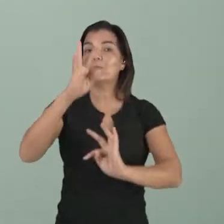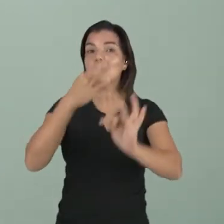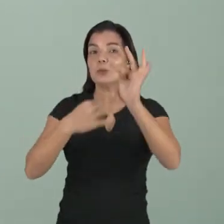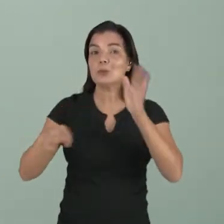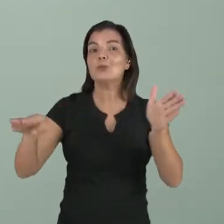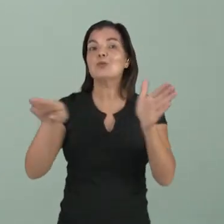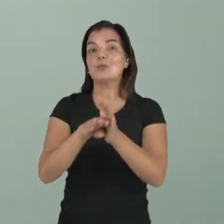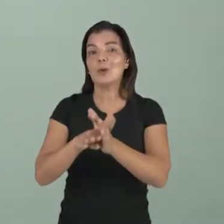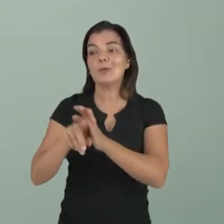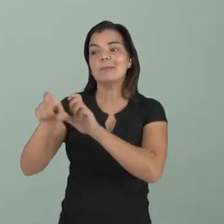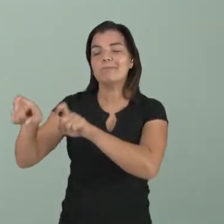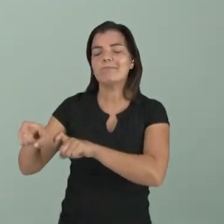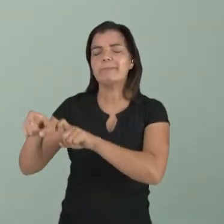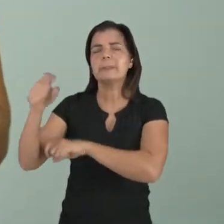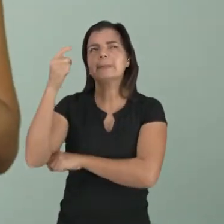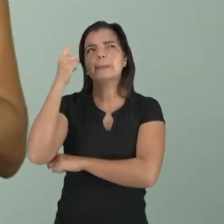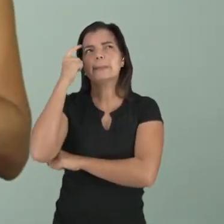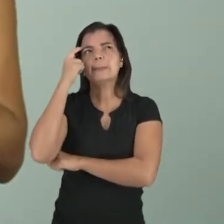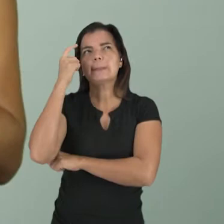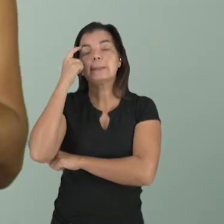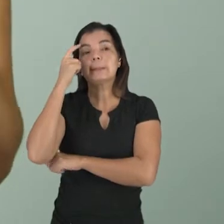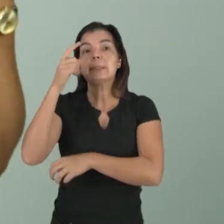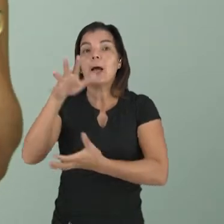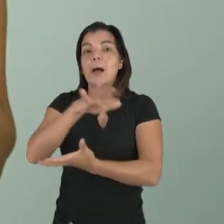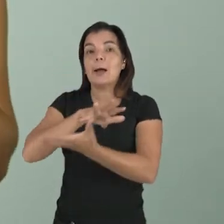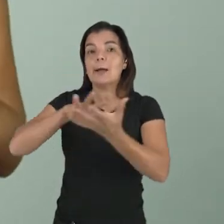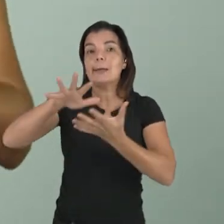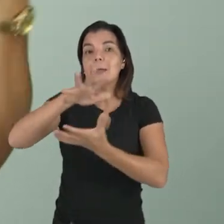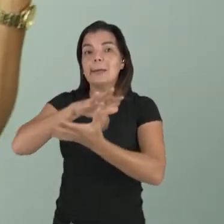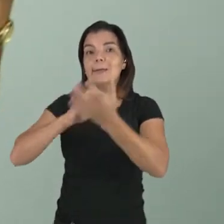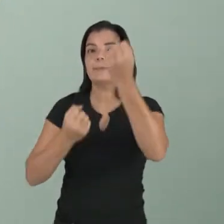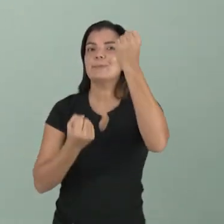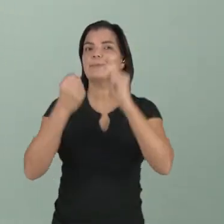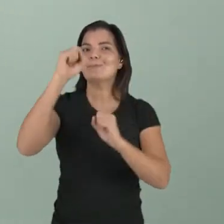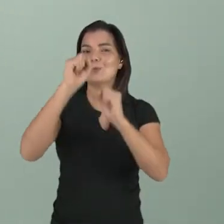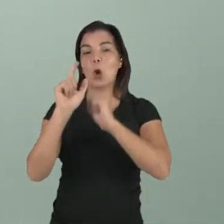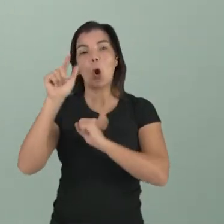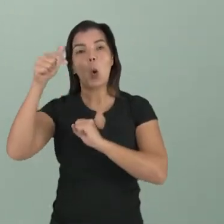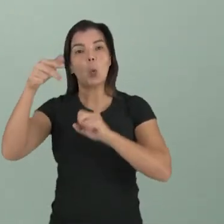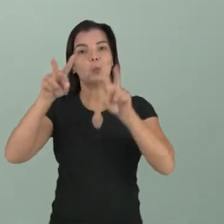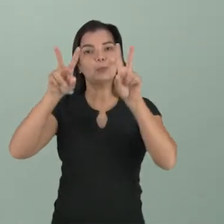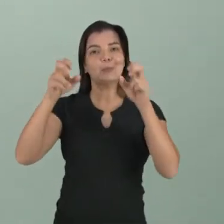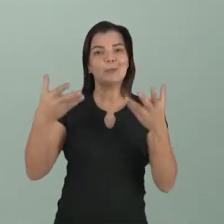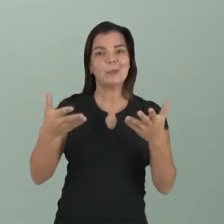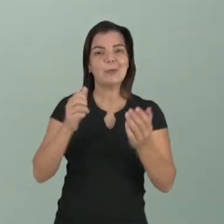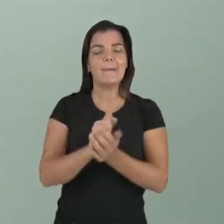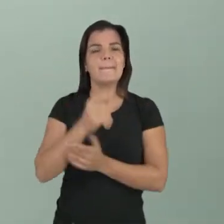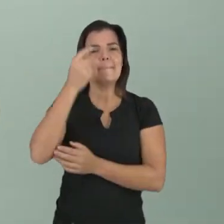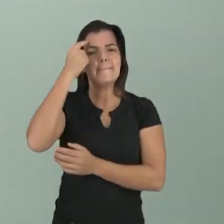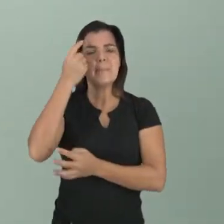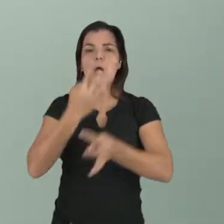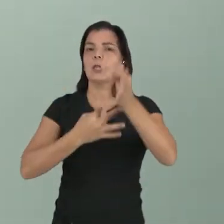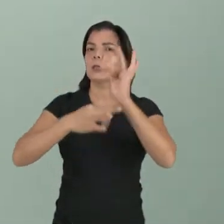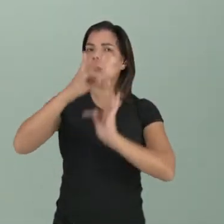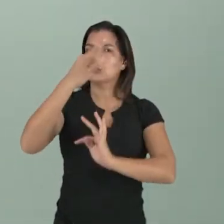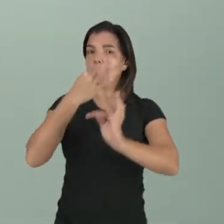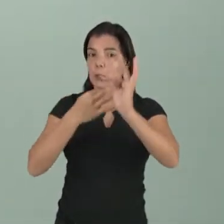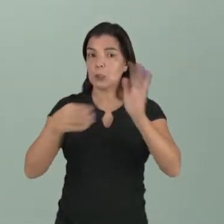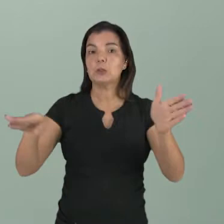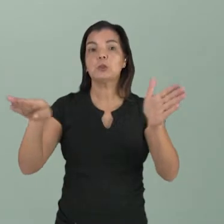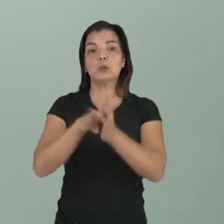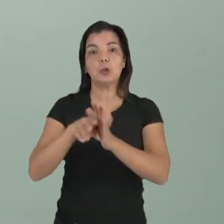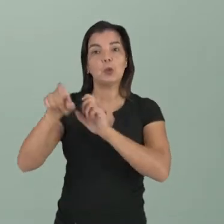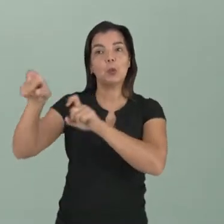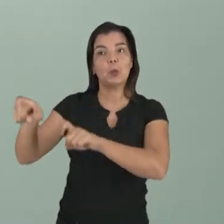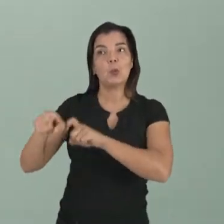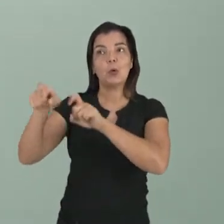chegou ao campo. E você já começou a falar da Revolução Industrial, já puxou outro assunto. Você pensou assim, a tecnologia chegou ao campo